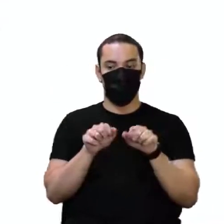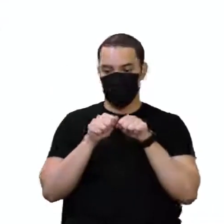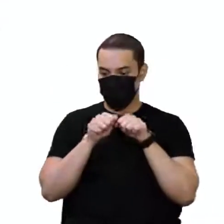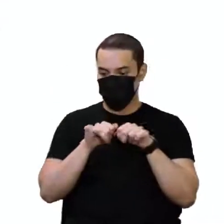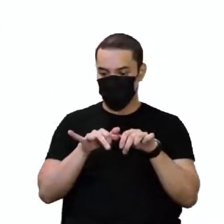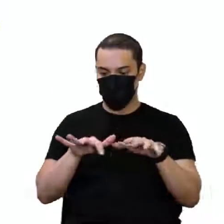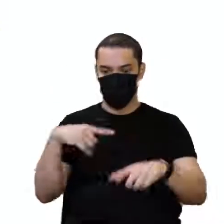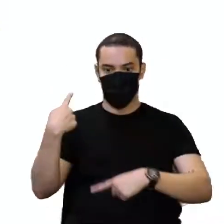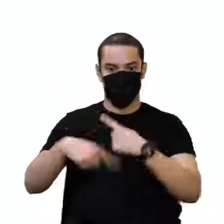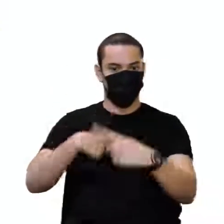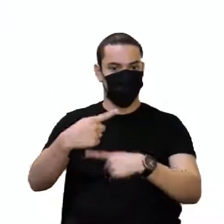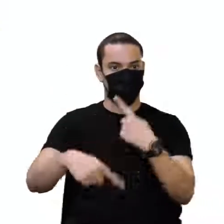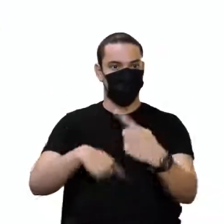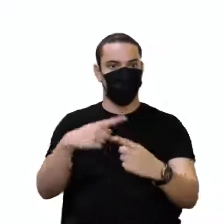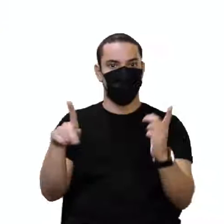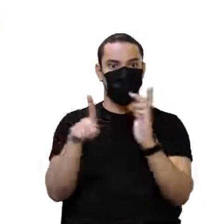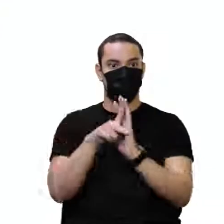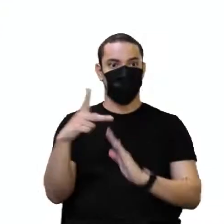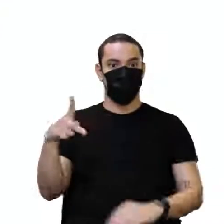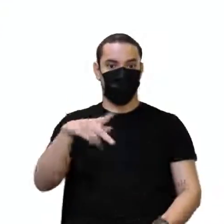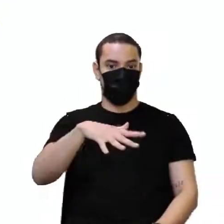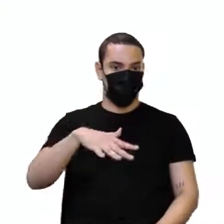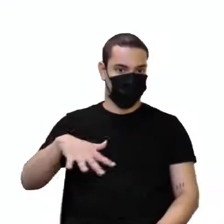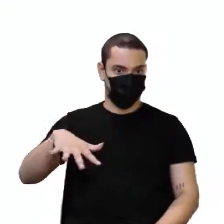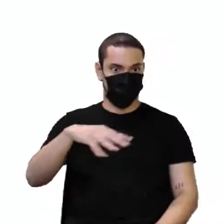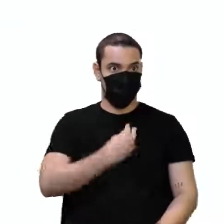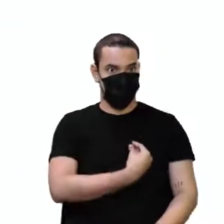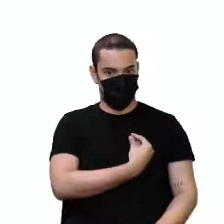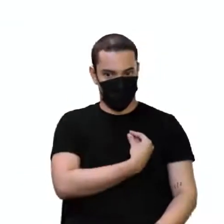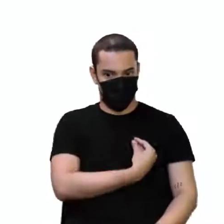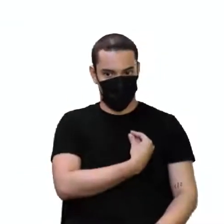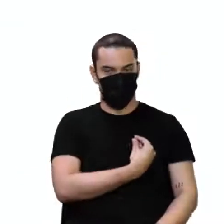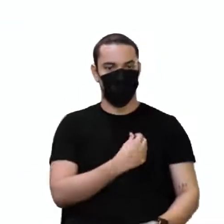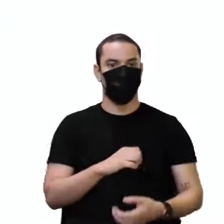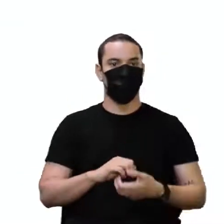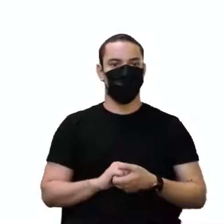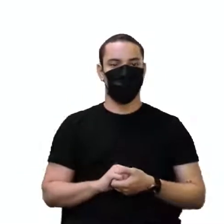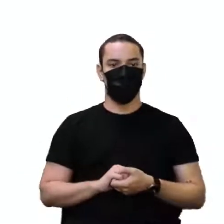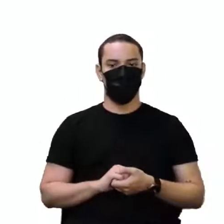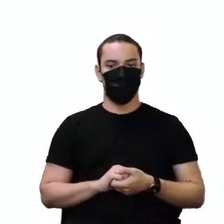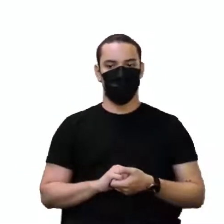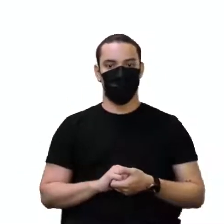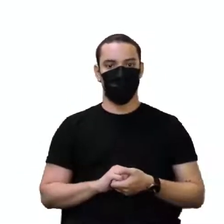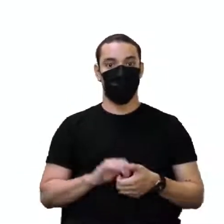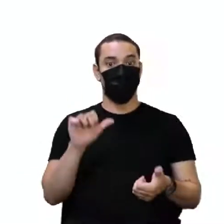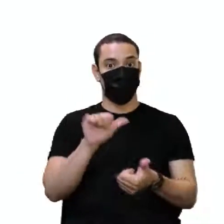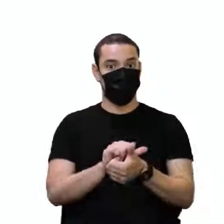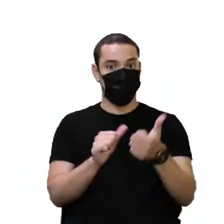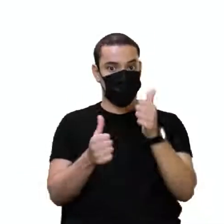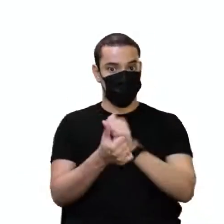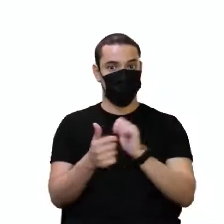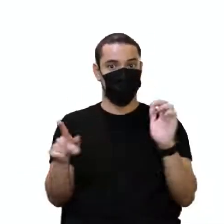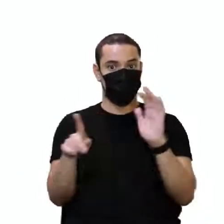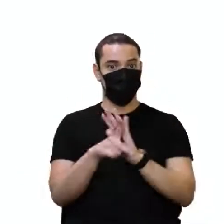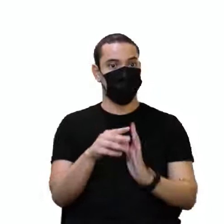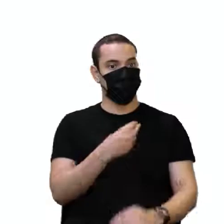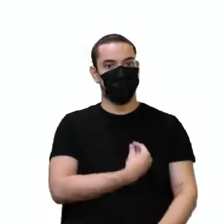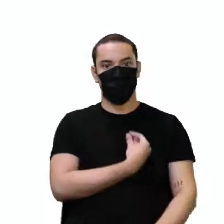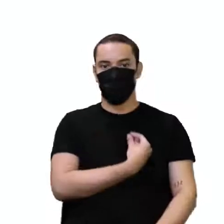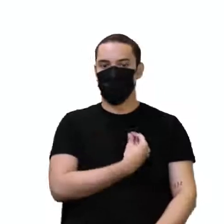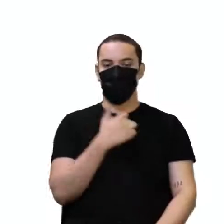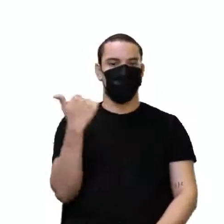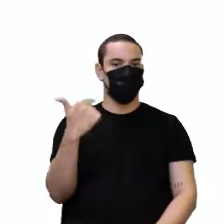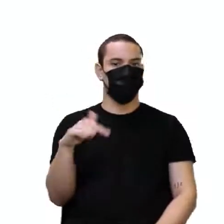reproduzir no meio em que ele está vivendo. Vamos seguindo. As adaptações dos seres vivos